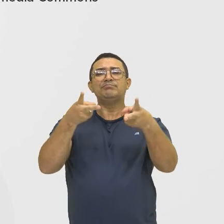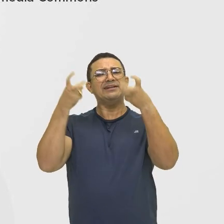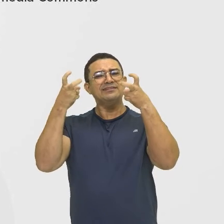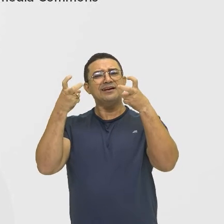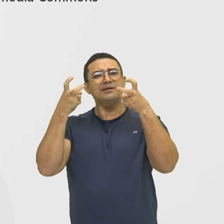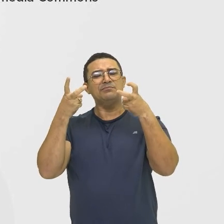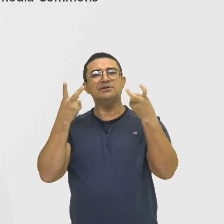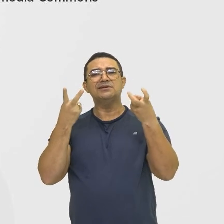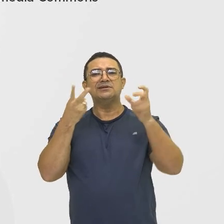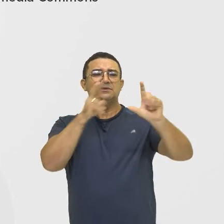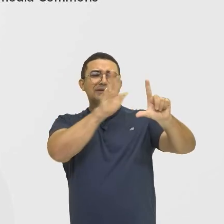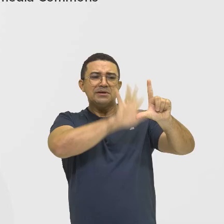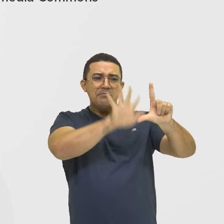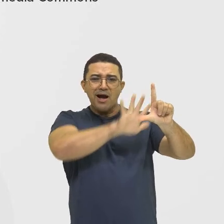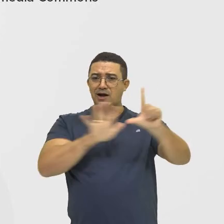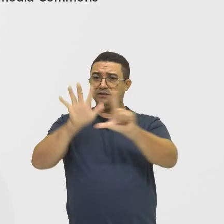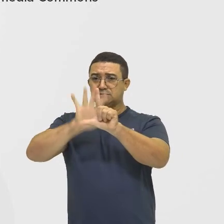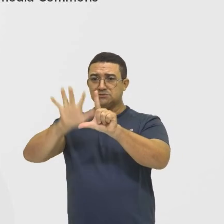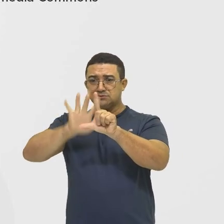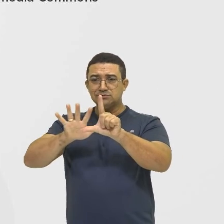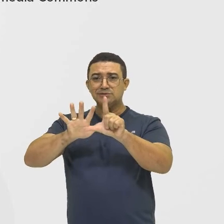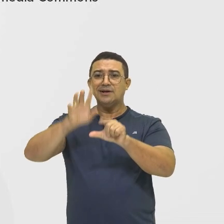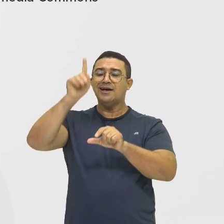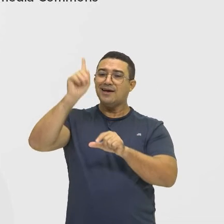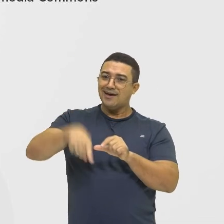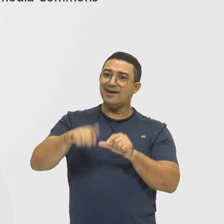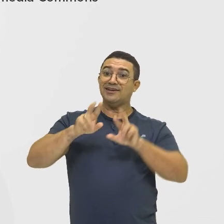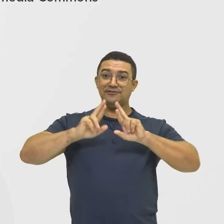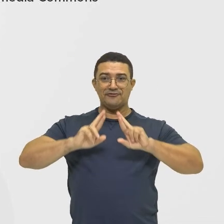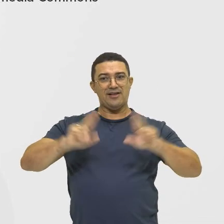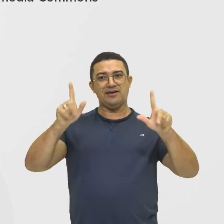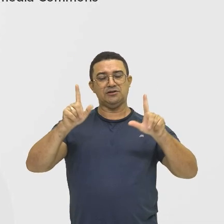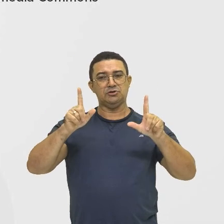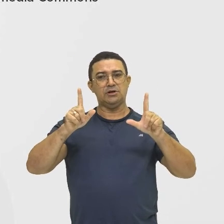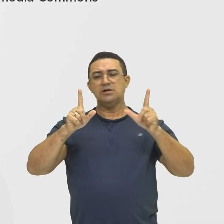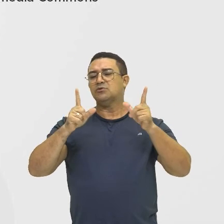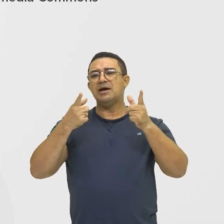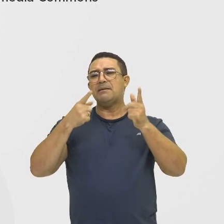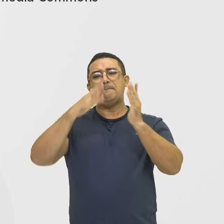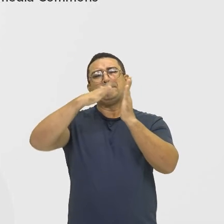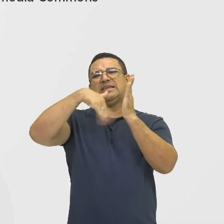desenhos, eles são o quê? Esquemático. Não são pinturas